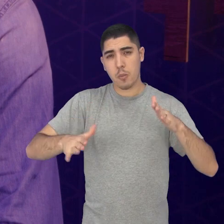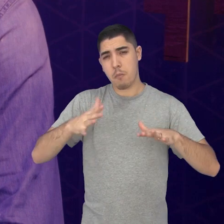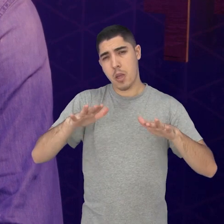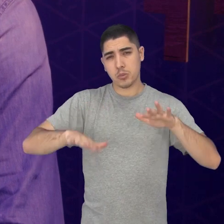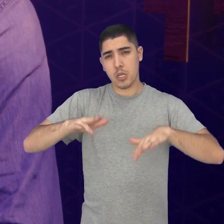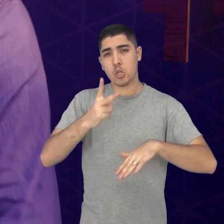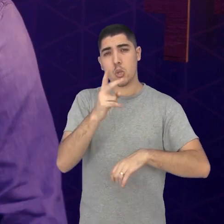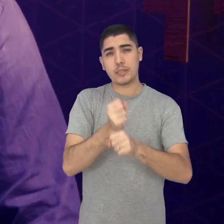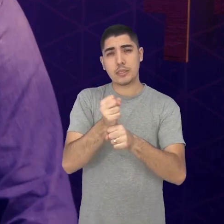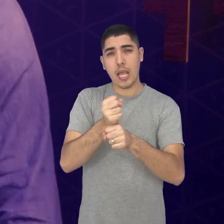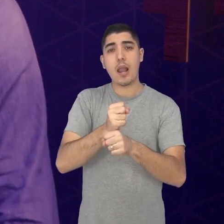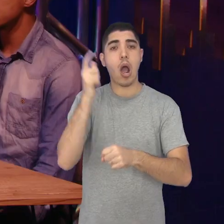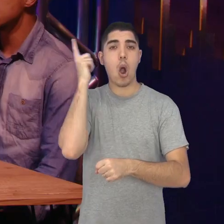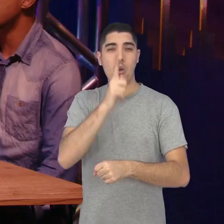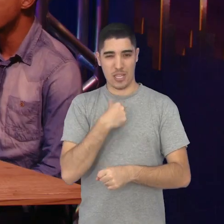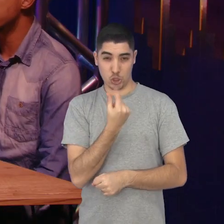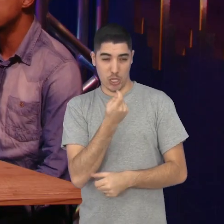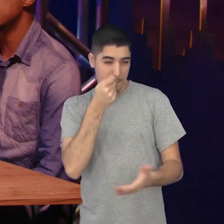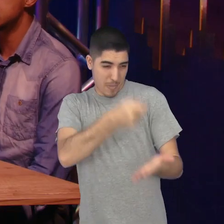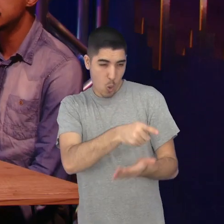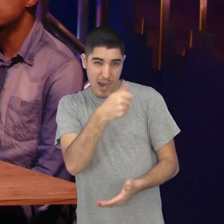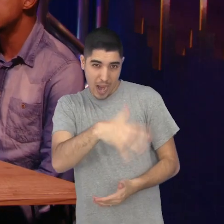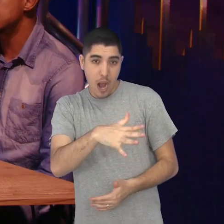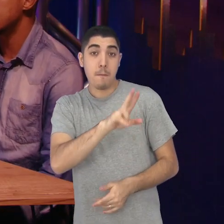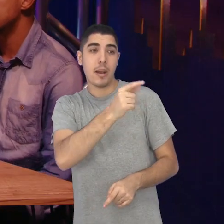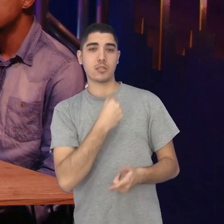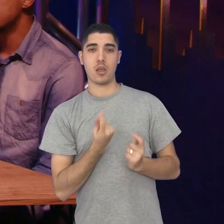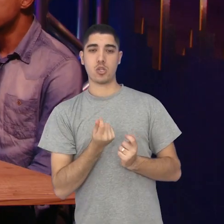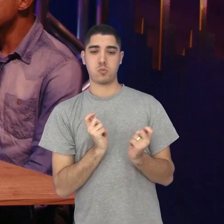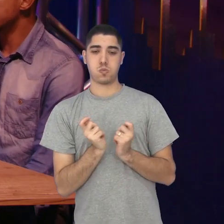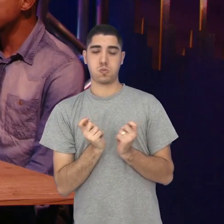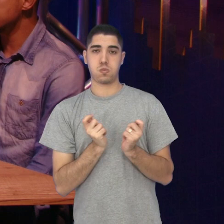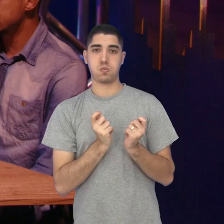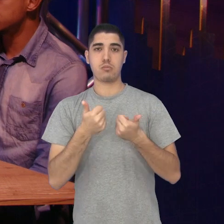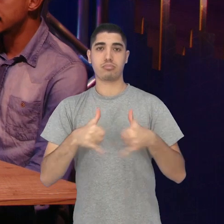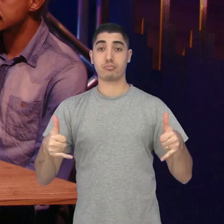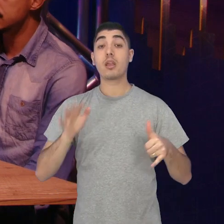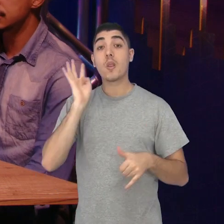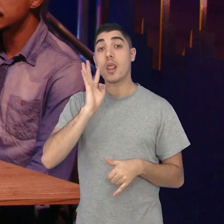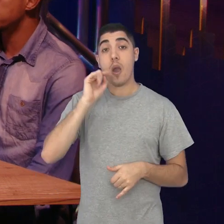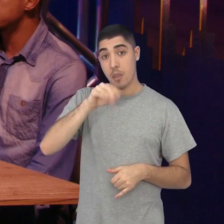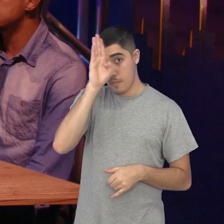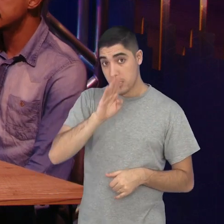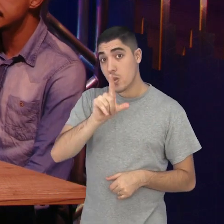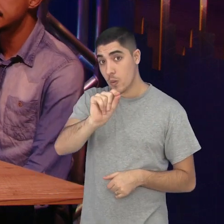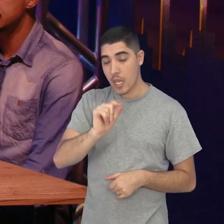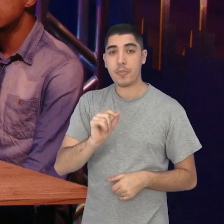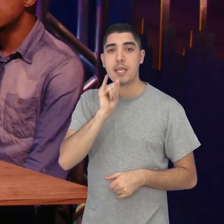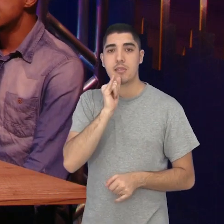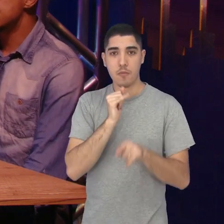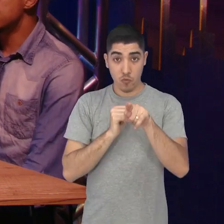você faz Olha só que legal. Na compra, né, para instalar. E o legal é que aqui no Brasil tem uma política que é